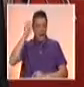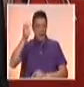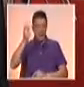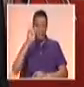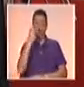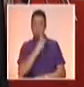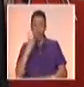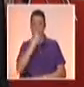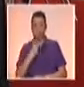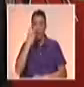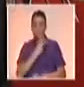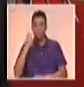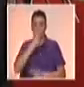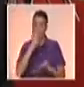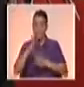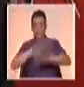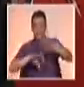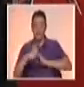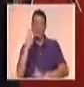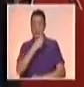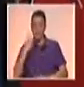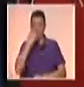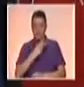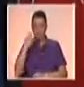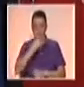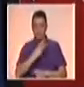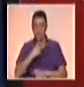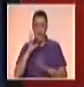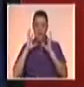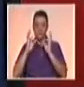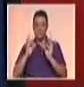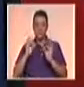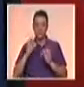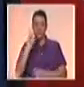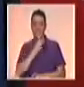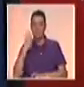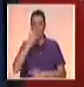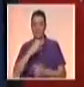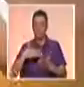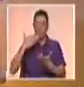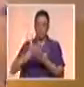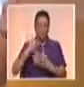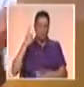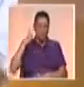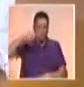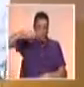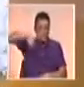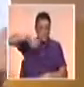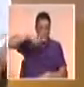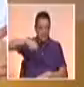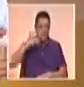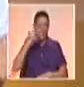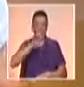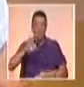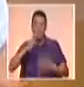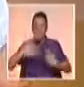fala. Não fez mais nada, um bocadinho como uma terapeuta da fala. Foi excelente. Na terapia da fala? Pronto, eram os sininhos, era tentar, mas não se conseguia,